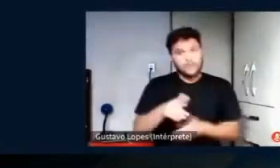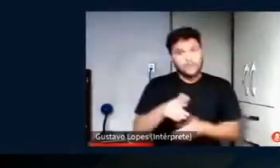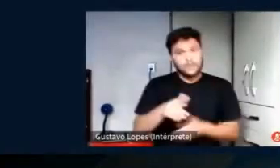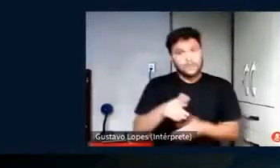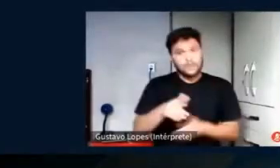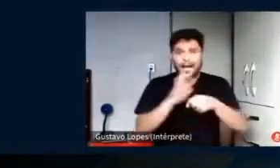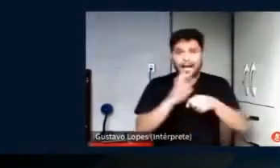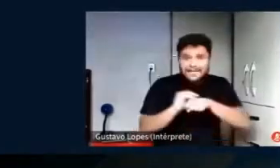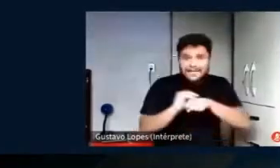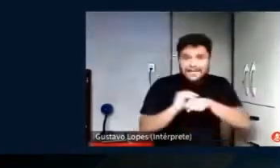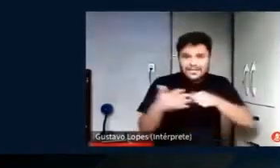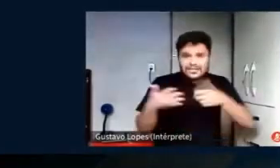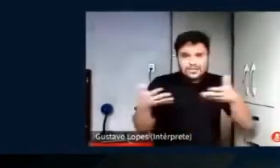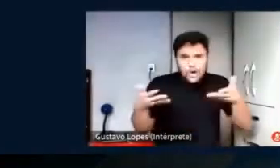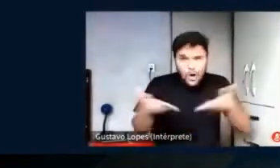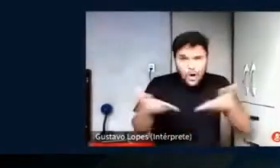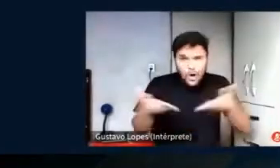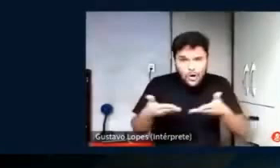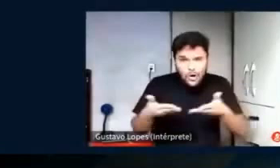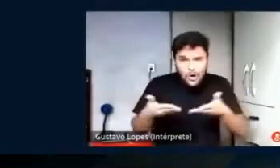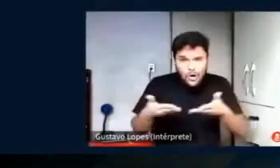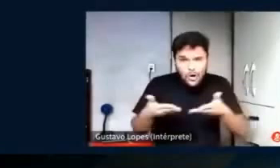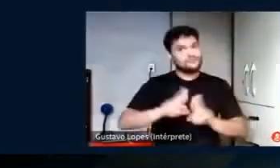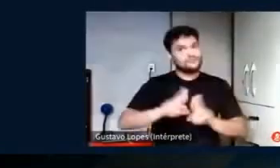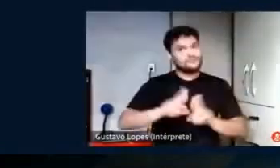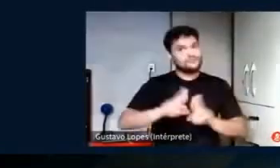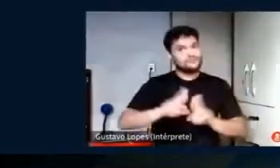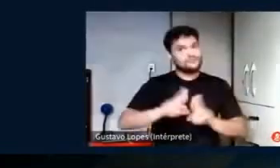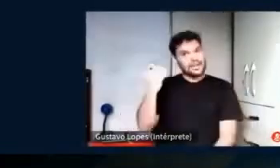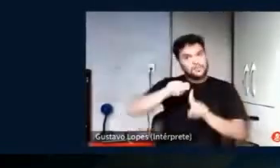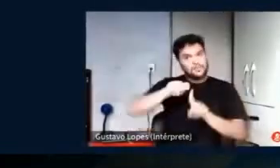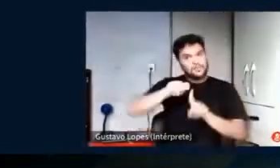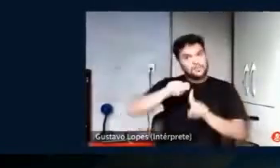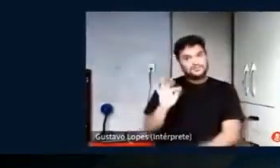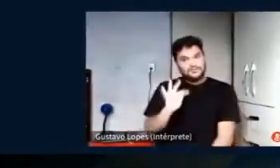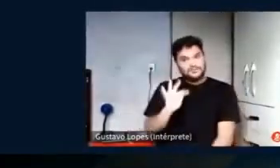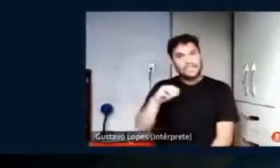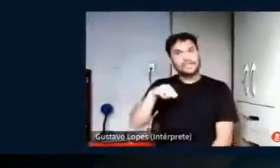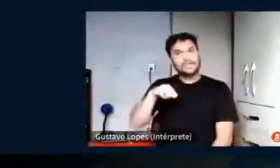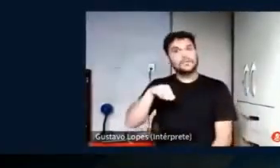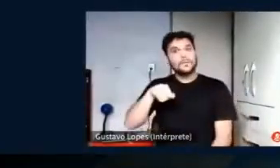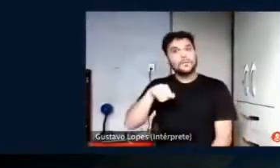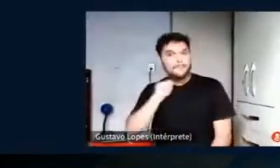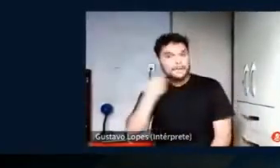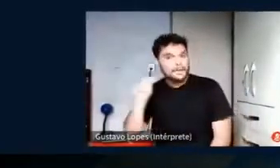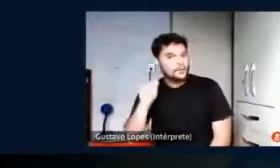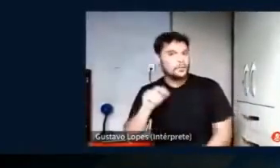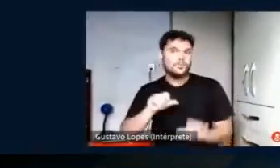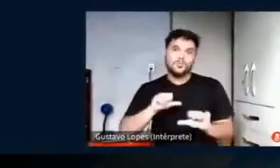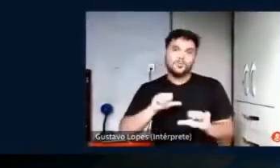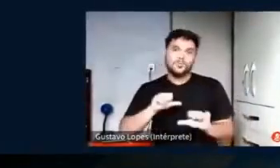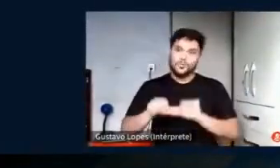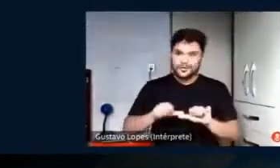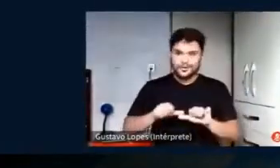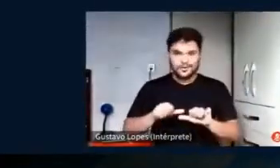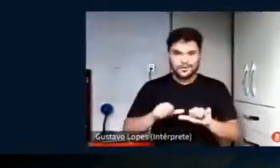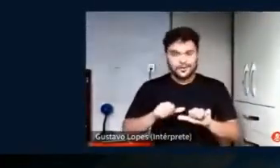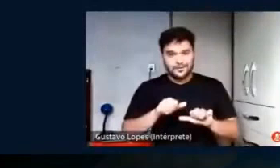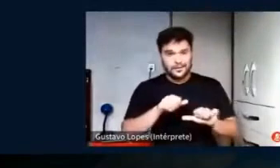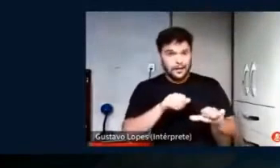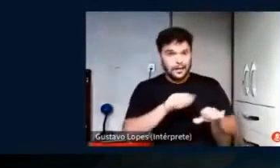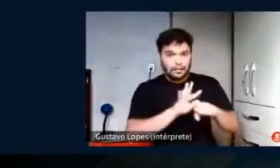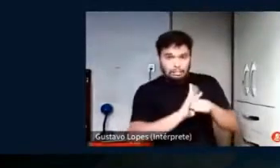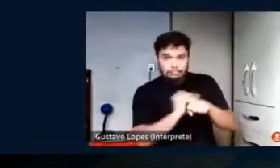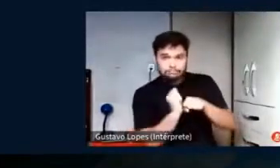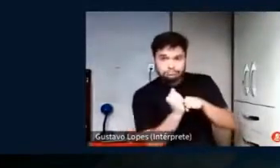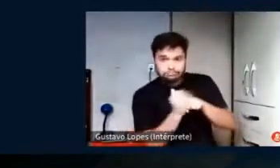em fevereiro, março e abril. Então, as epidemias mudam ao longo do tempo, elas vão sofrendo mutações, a